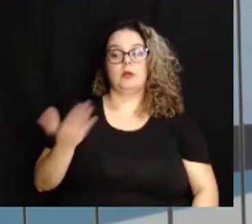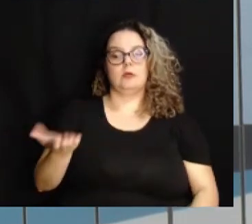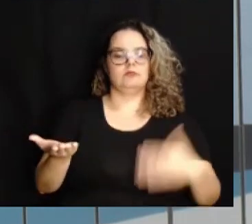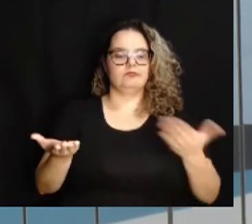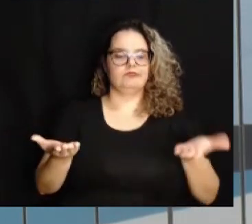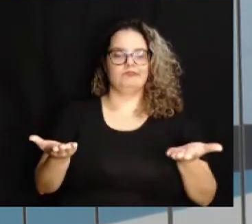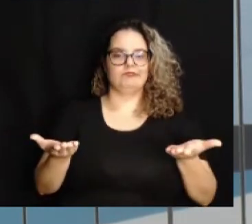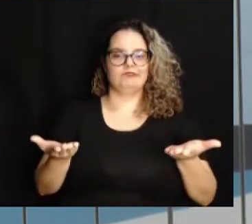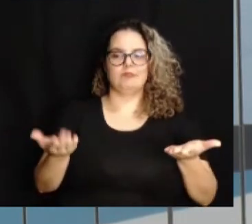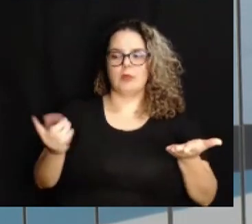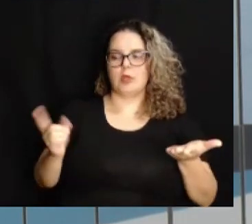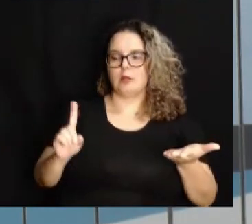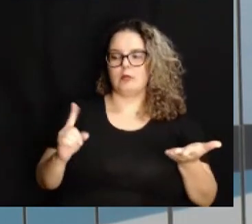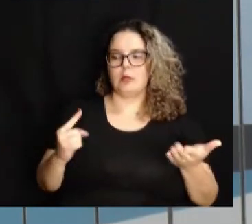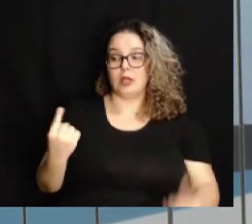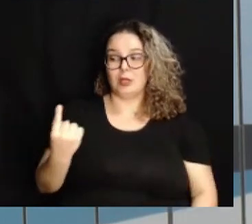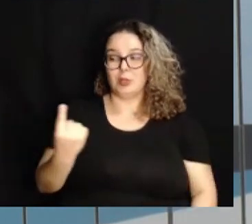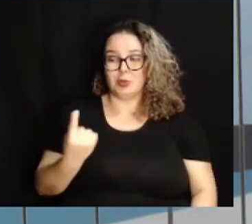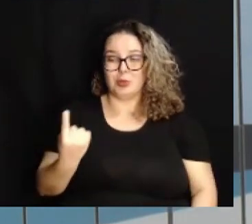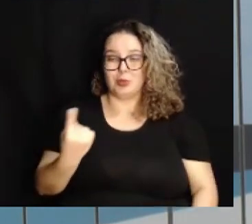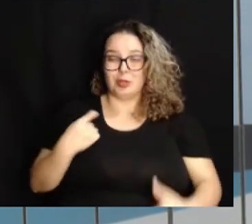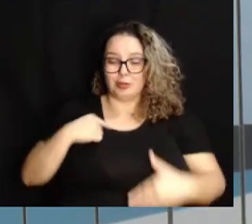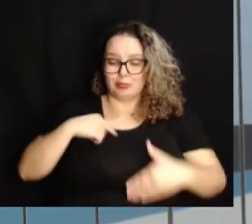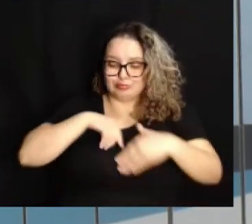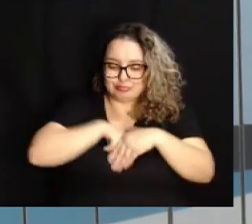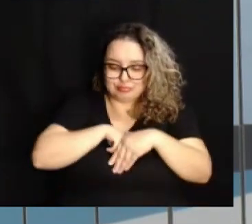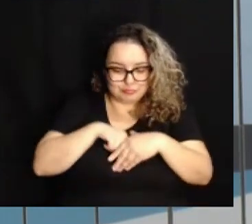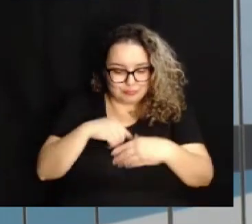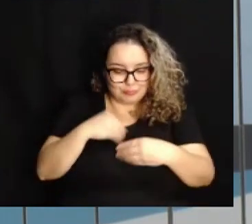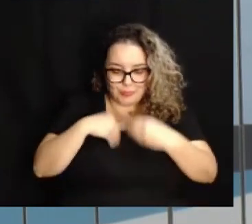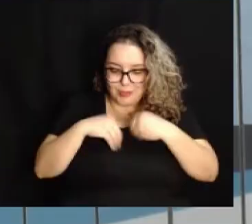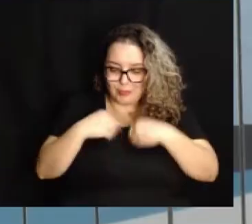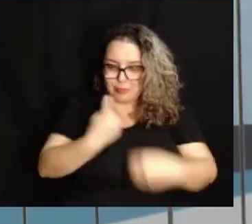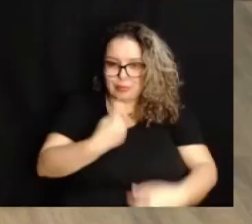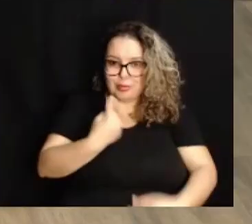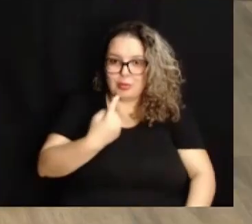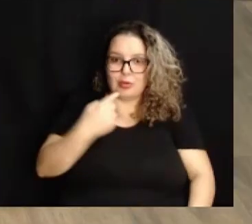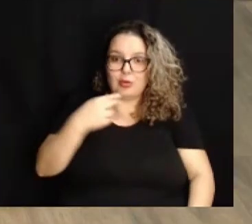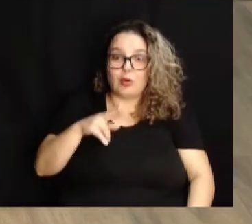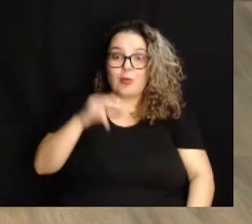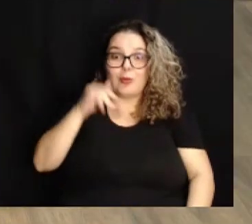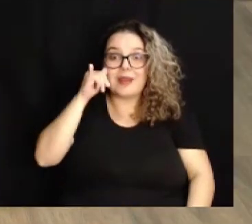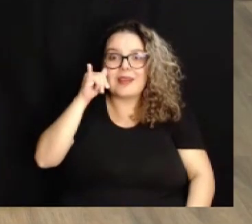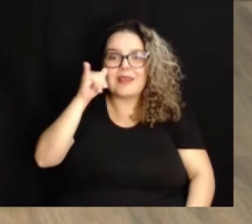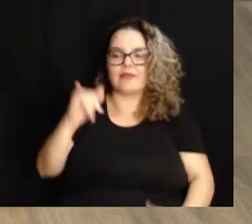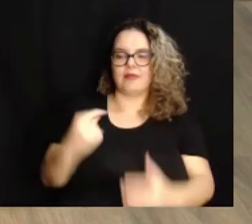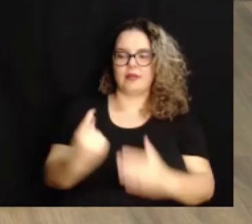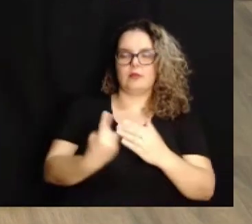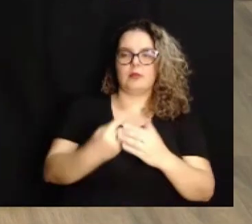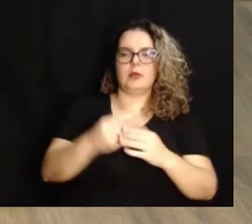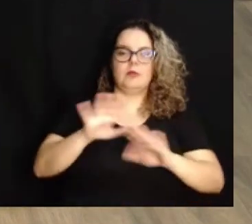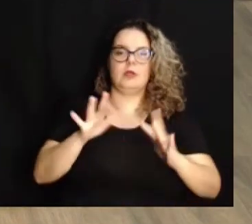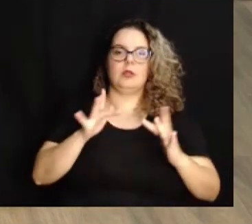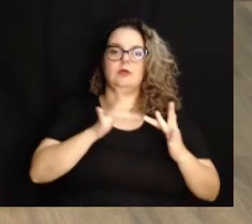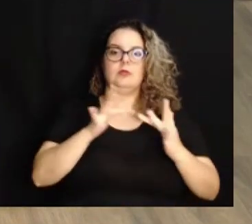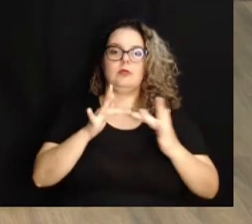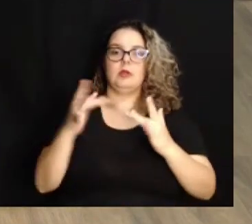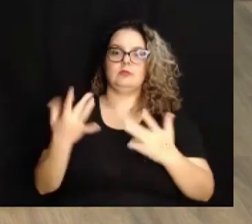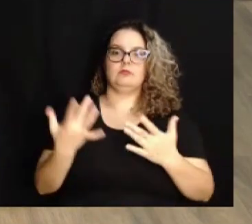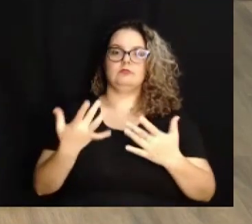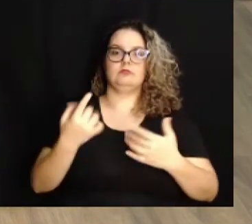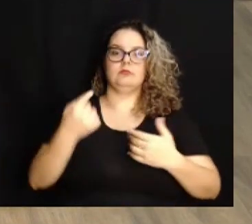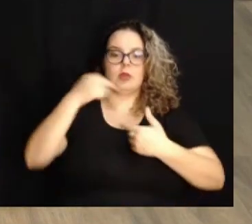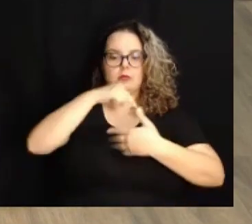ou ela se isola completamente, ou ela evita o isolamento para não entrar em contato com as suas questões. Então é importante a